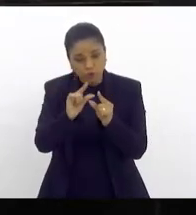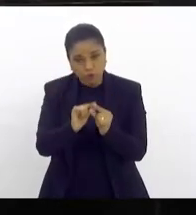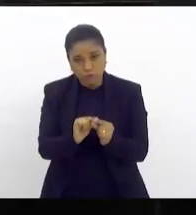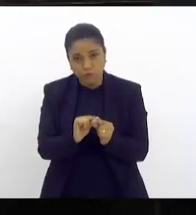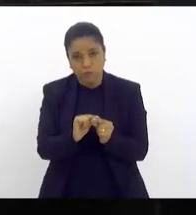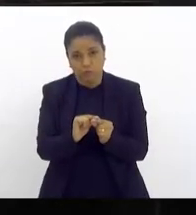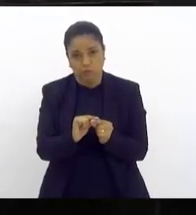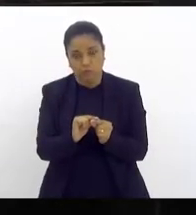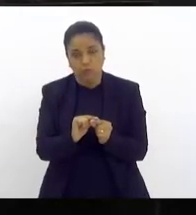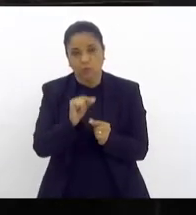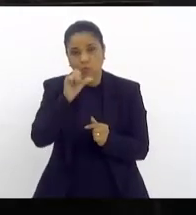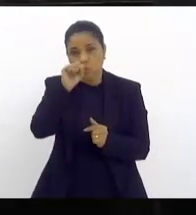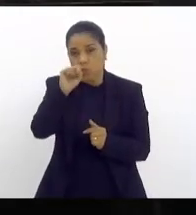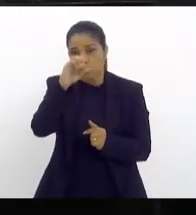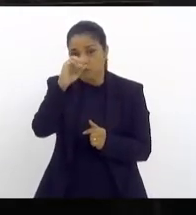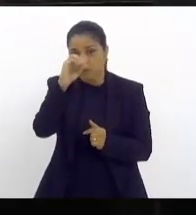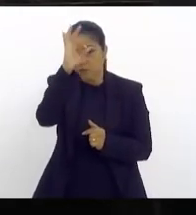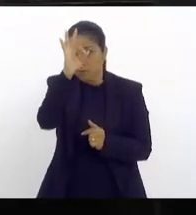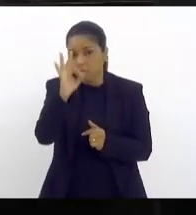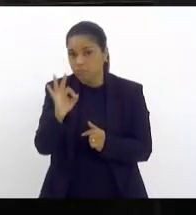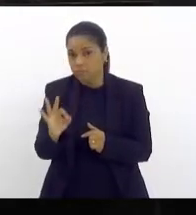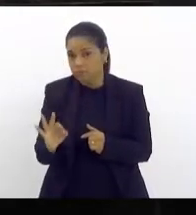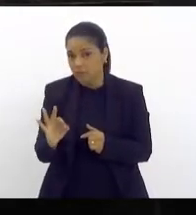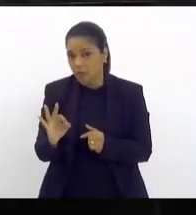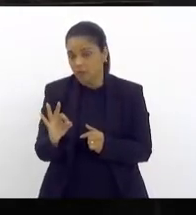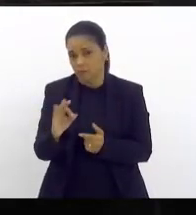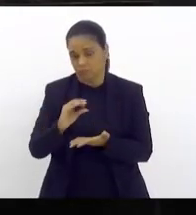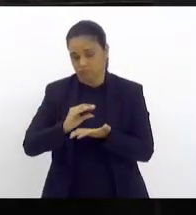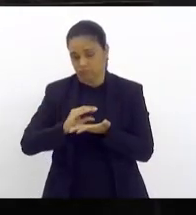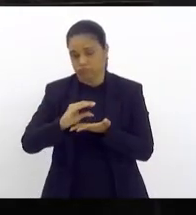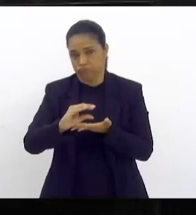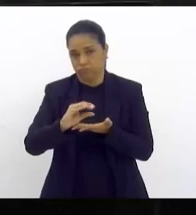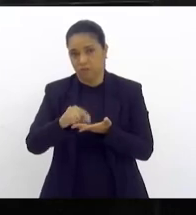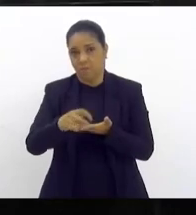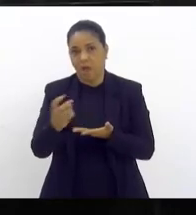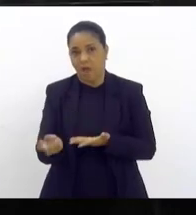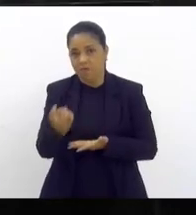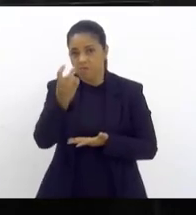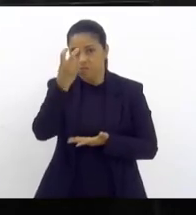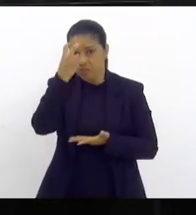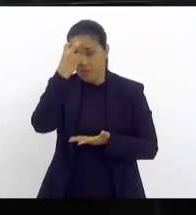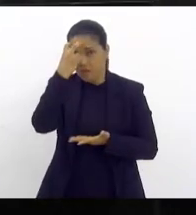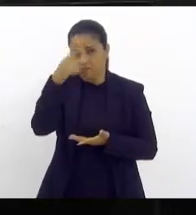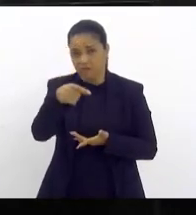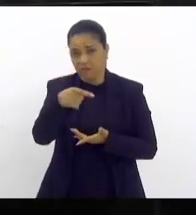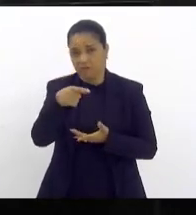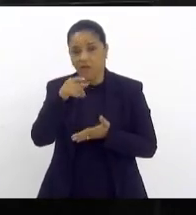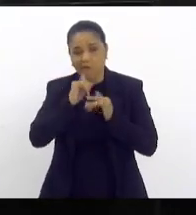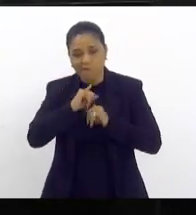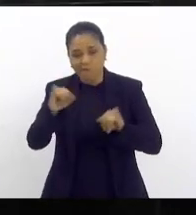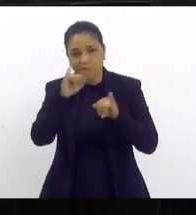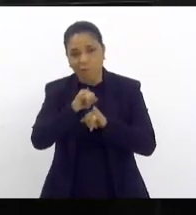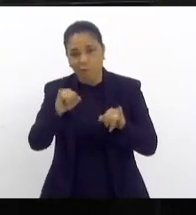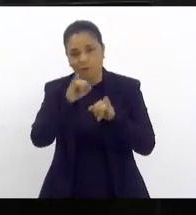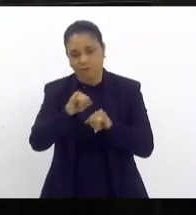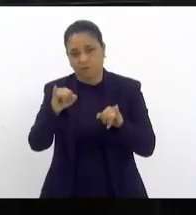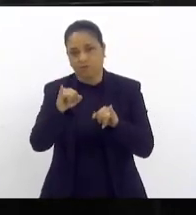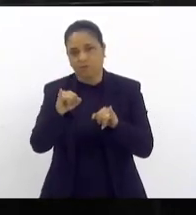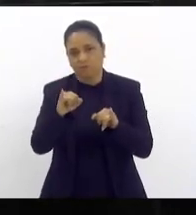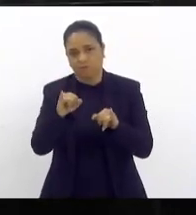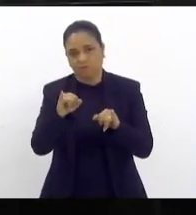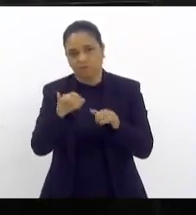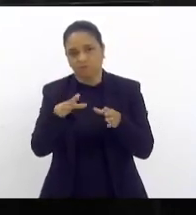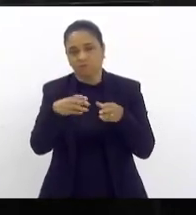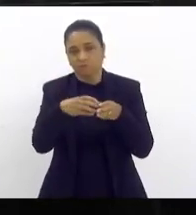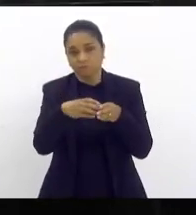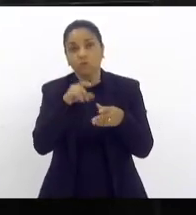80% os recursos destinados a inteligência e a informação isso não é à toa porque o